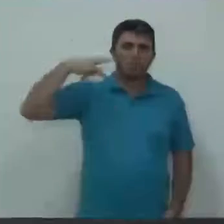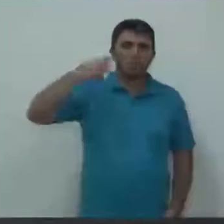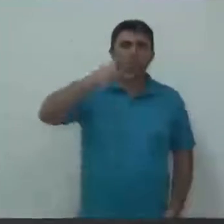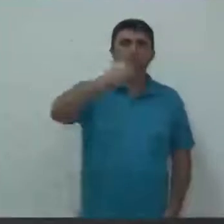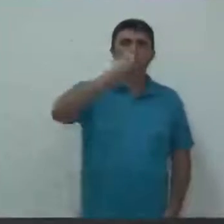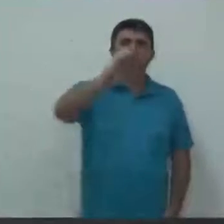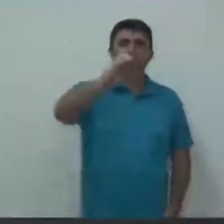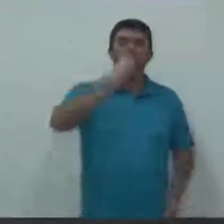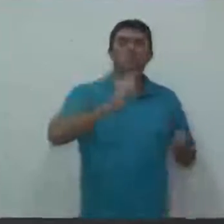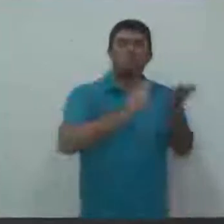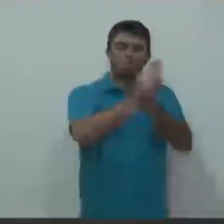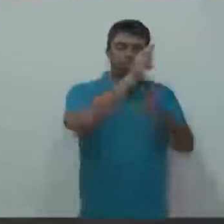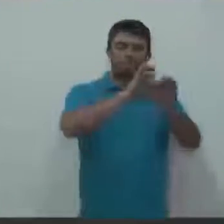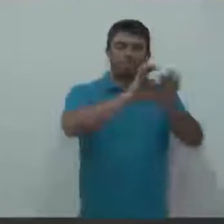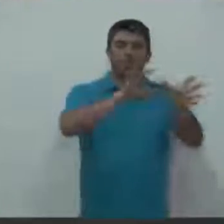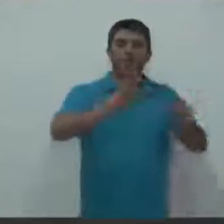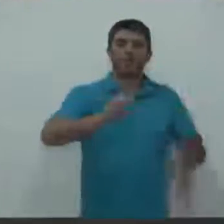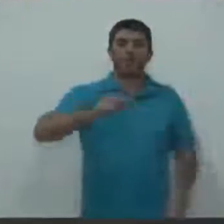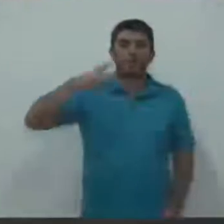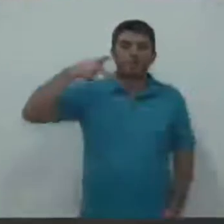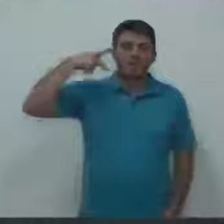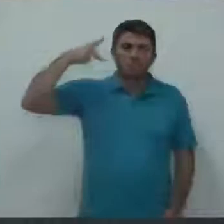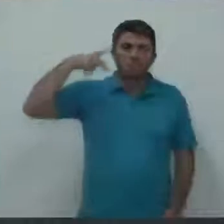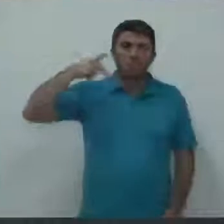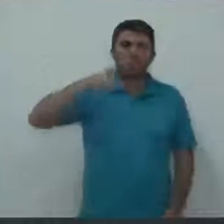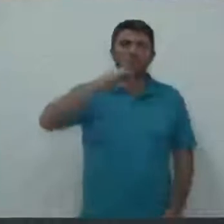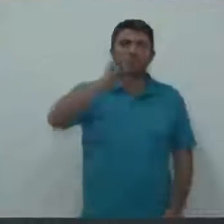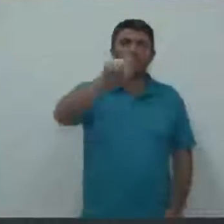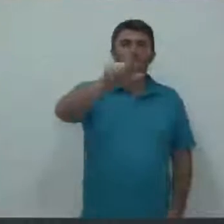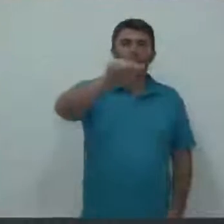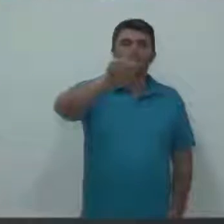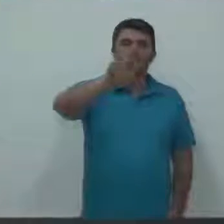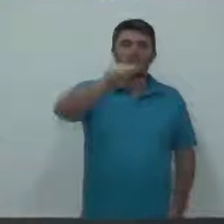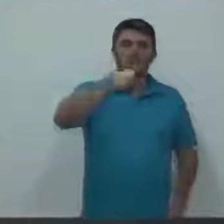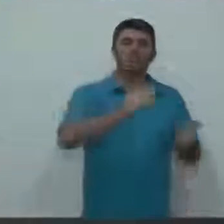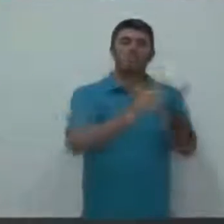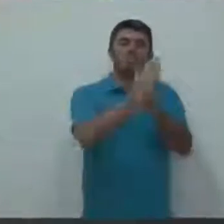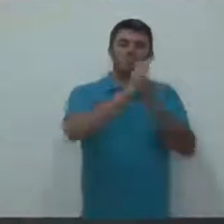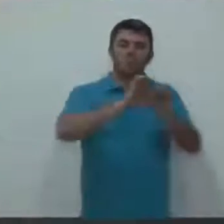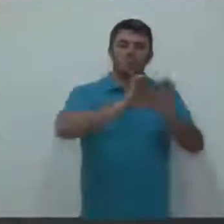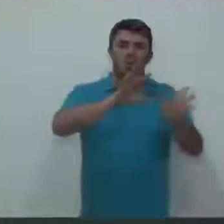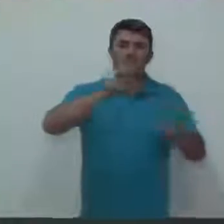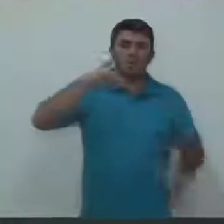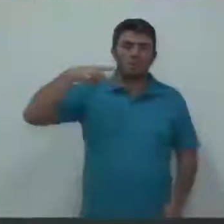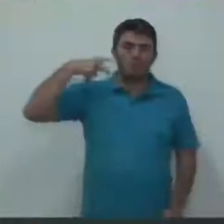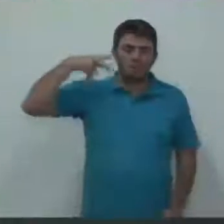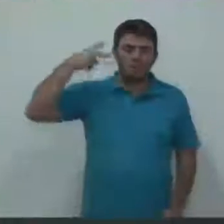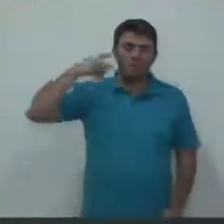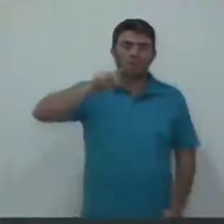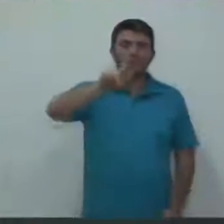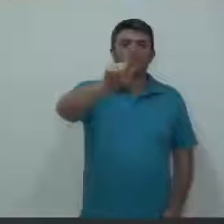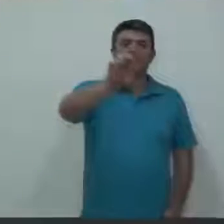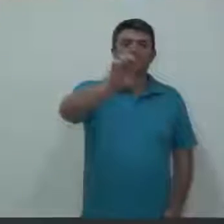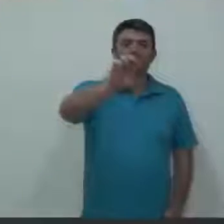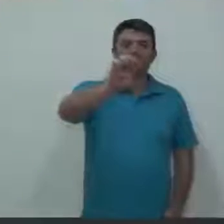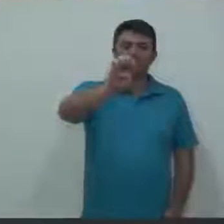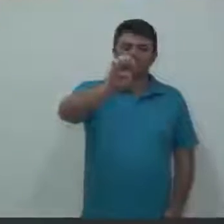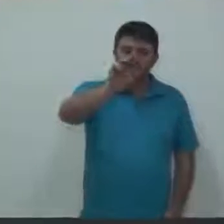PC. Aprovo. Vereador Flávio Bittar. Aprovo. Vereador Geraldinho Canguçu.